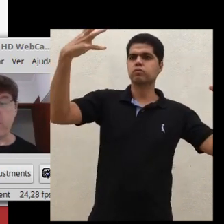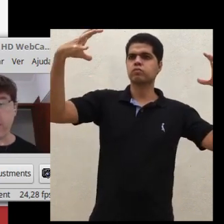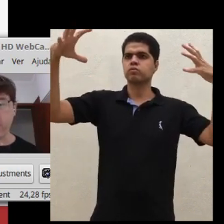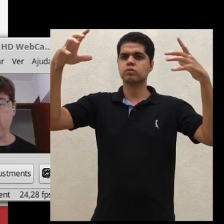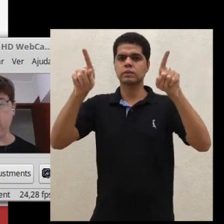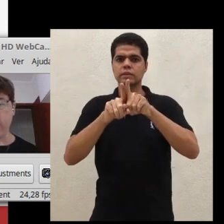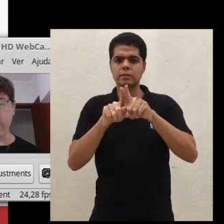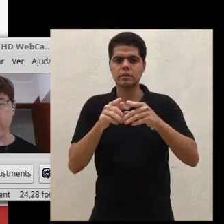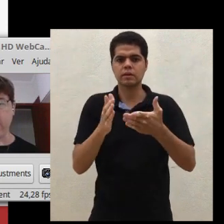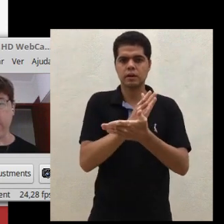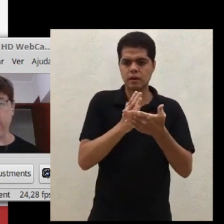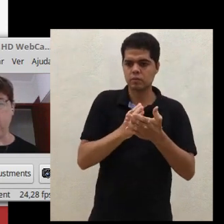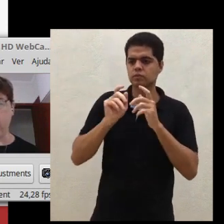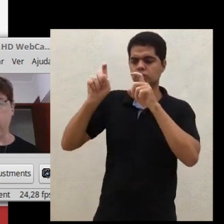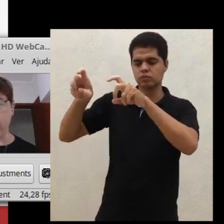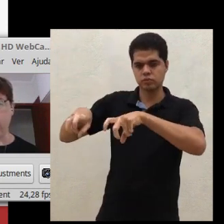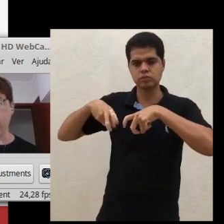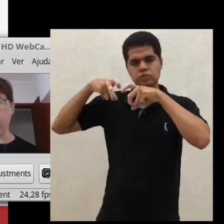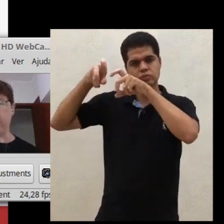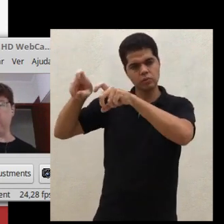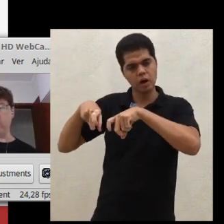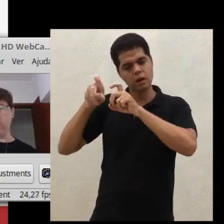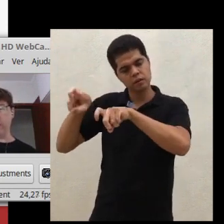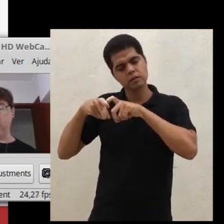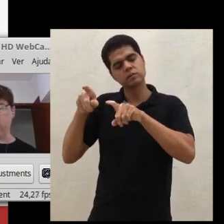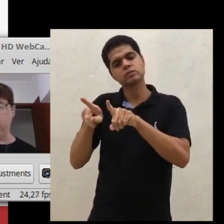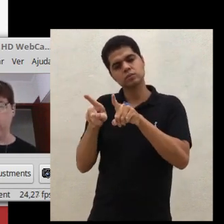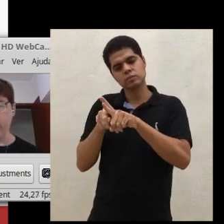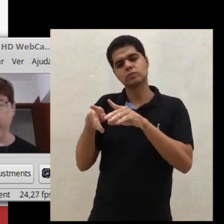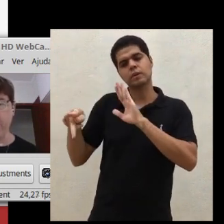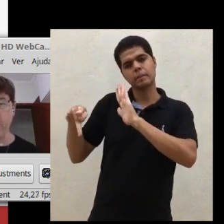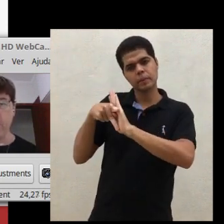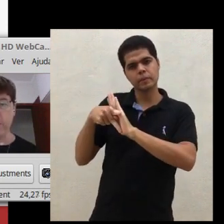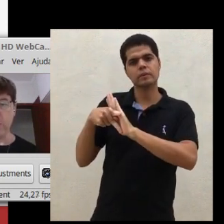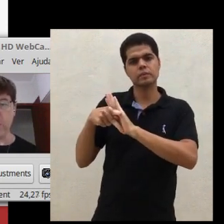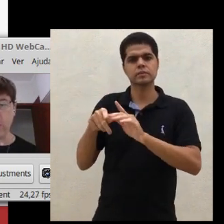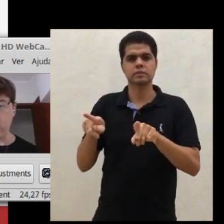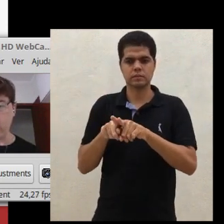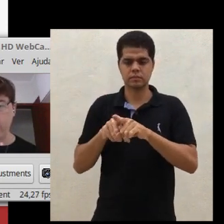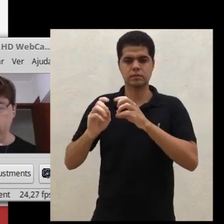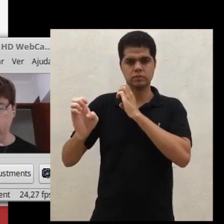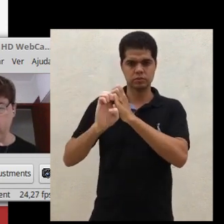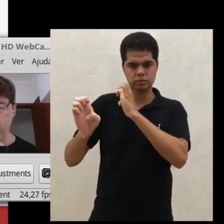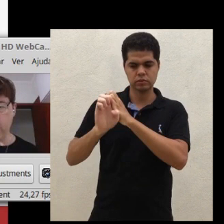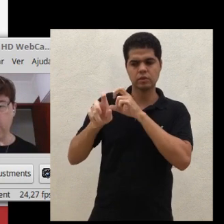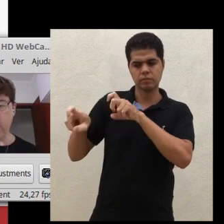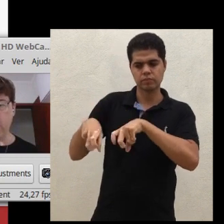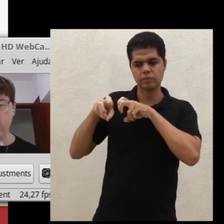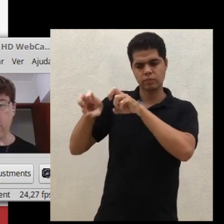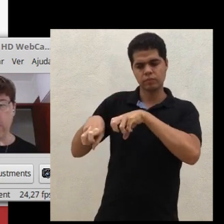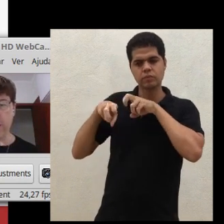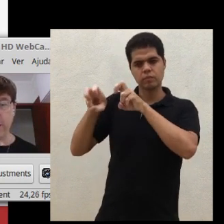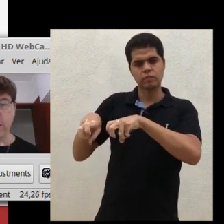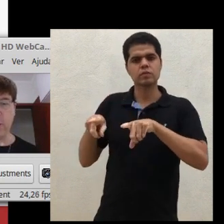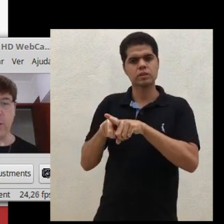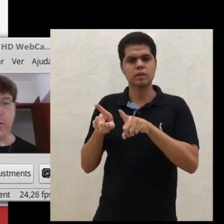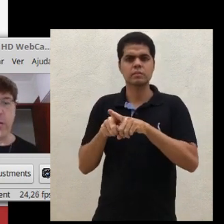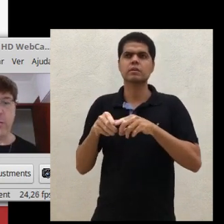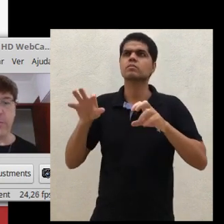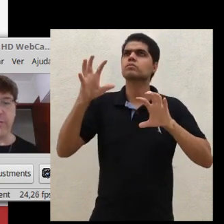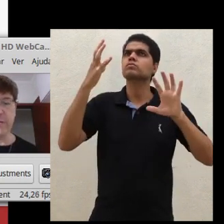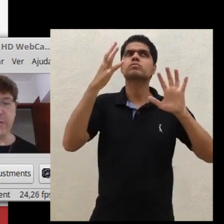Previsão climática, para quem é da área de agrícola, né? Pessoal da agronomia, da engenharia